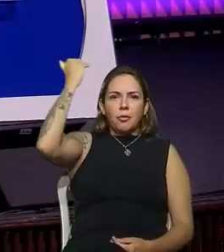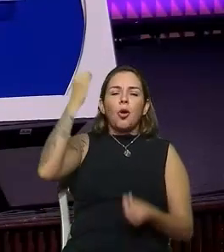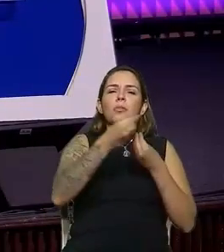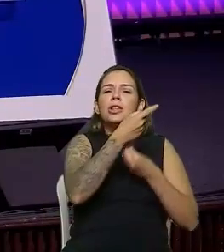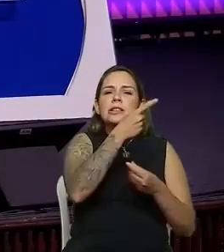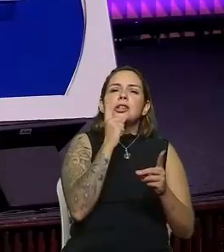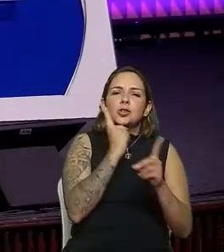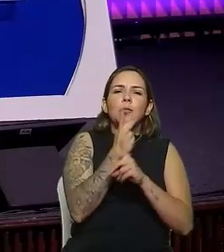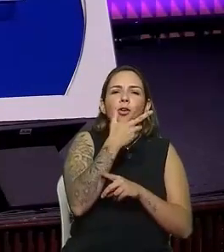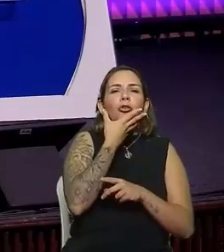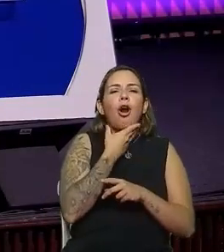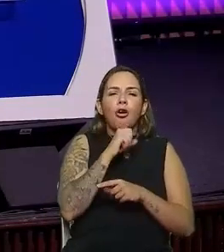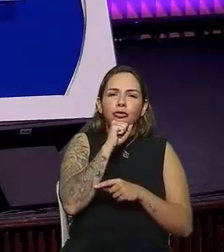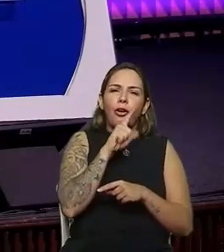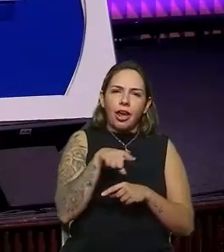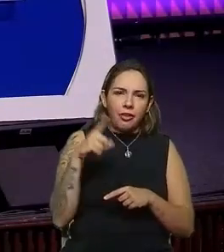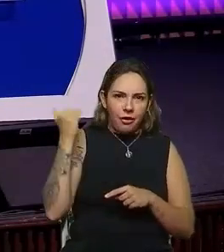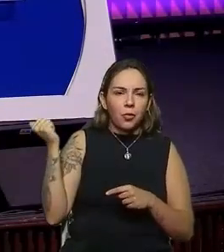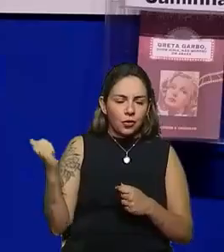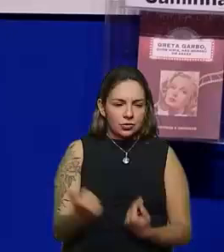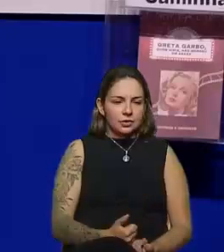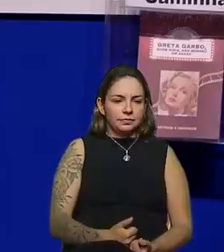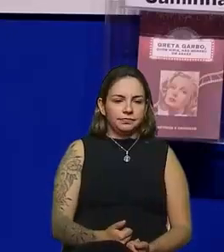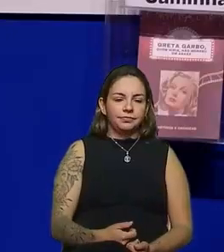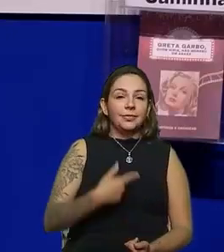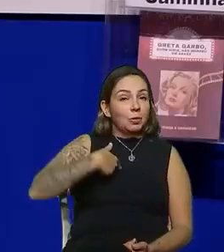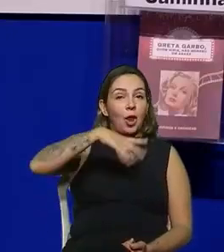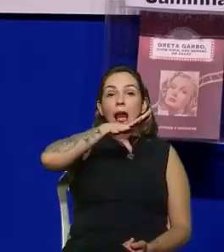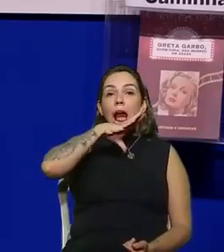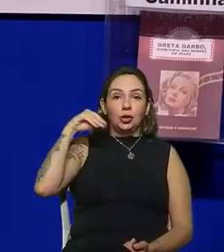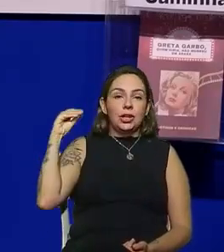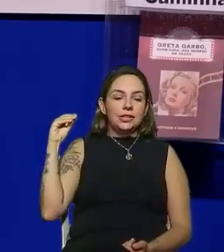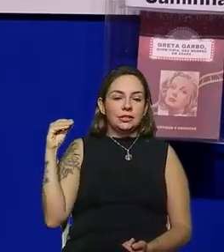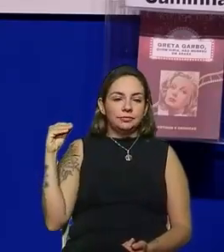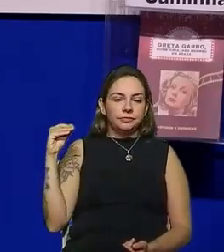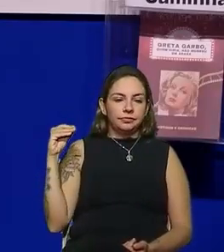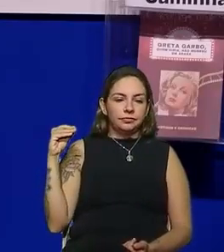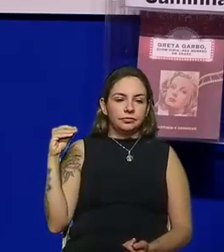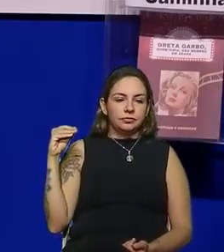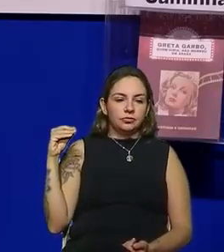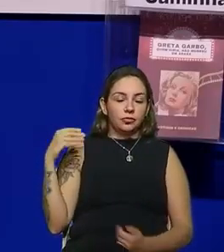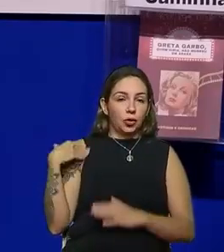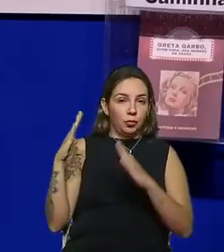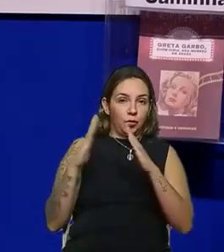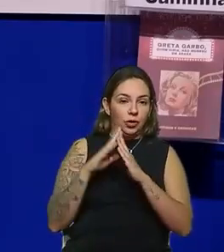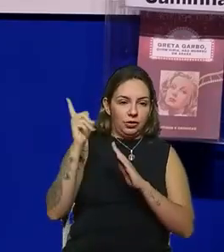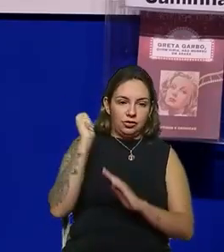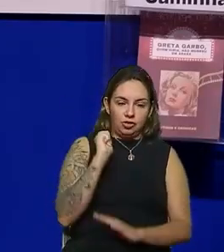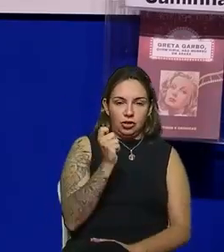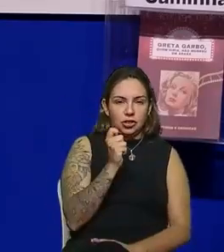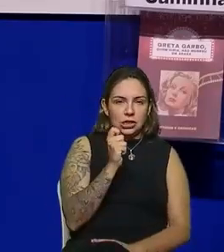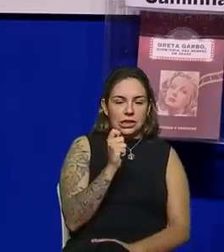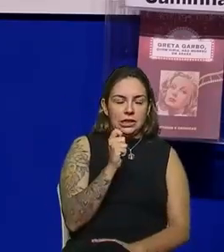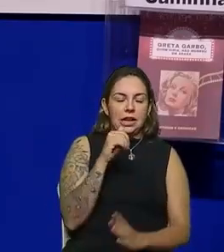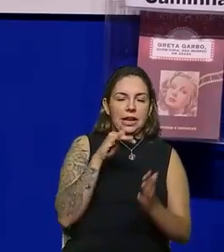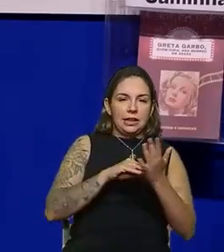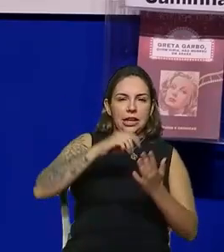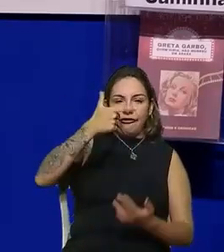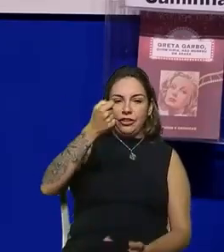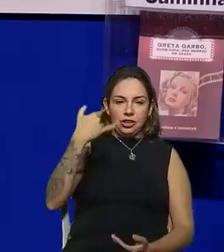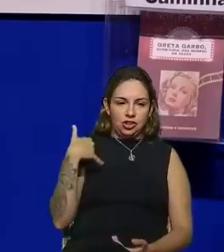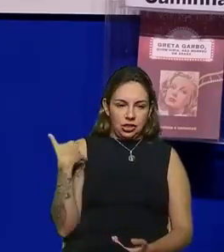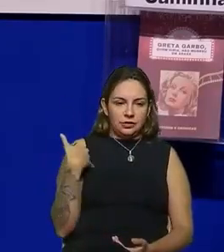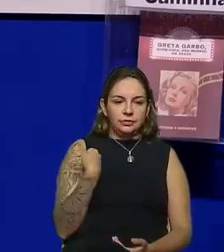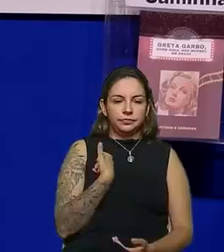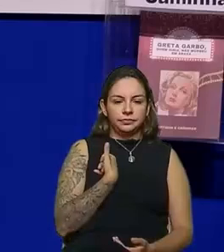Em que momento que você... Olha, na minha adolescência, porque eu fui criado em Buenos Aires. Eu morei na Argentina até os meus 20